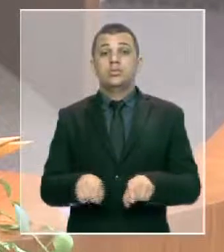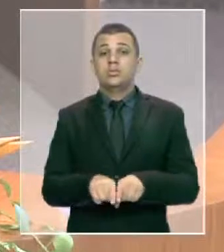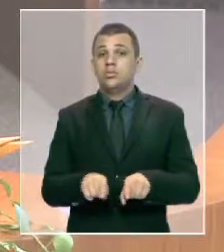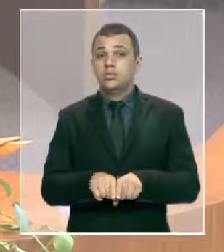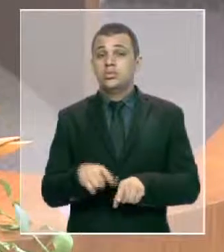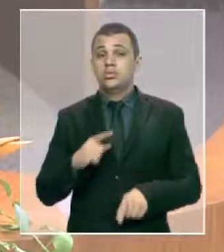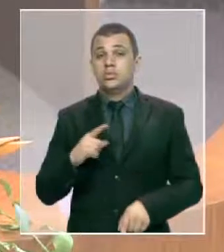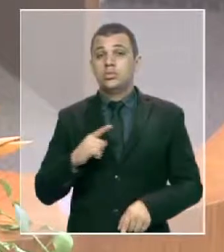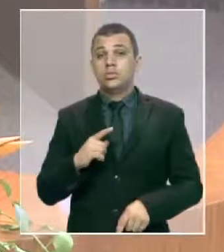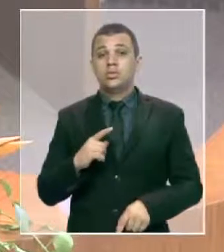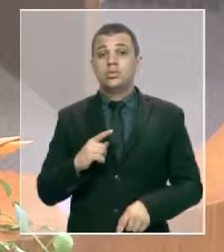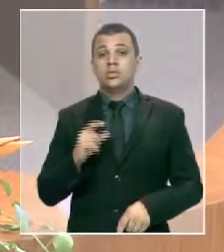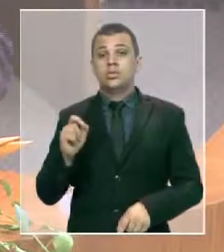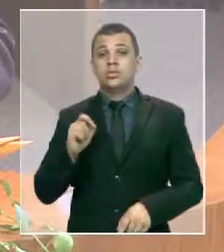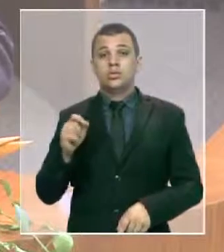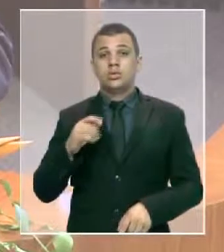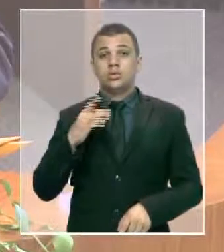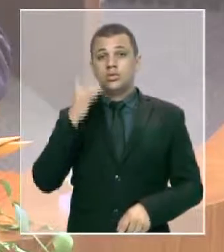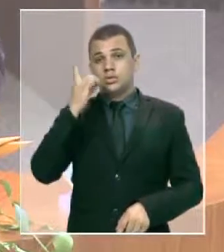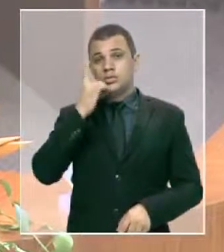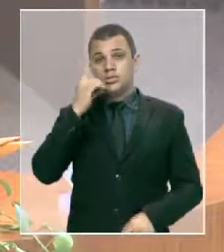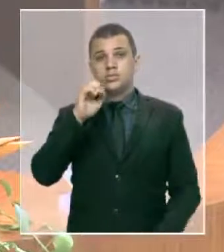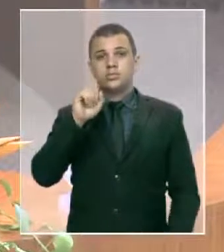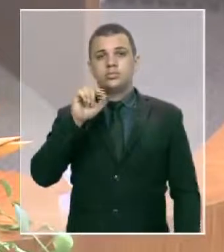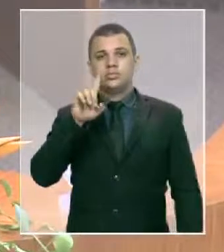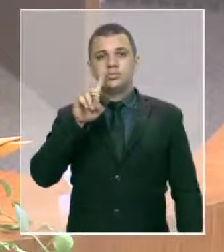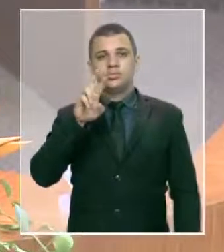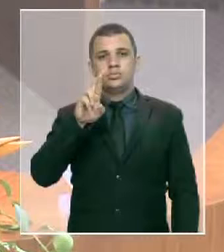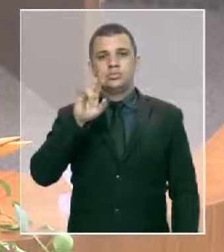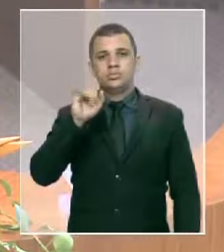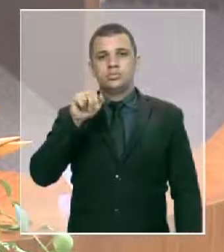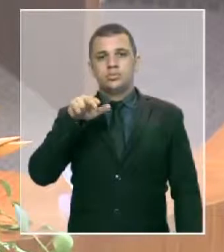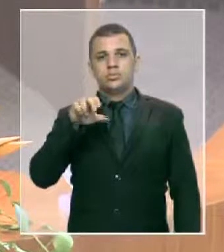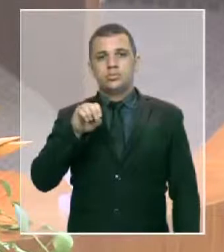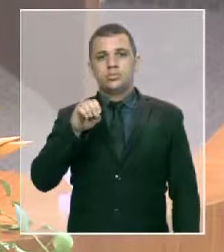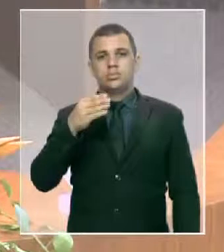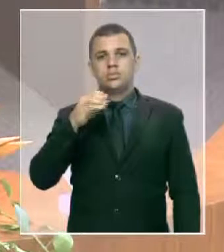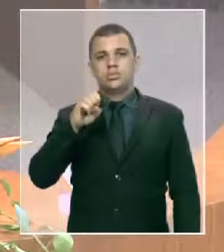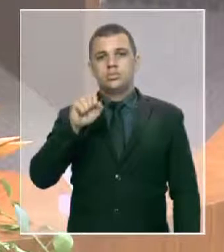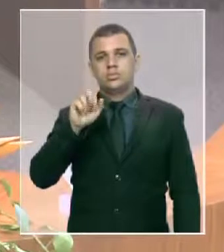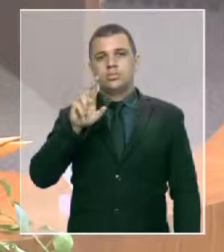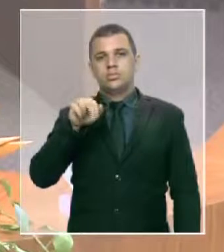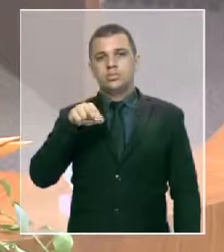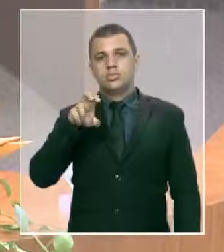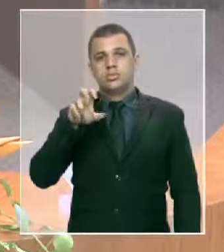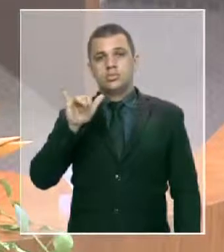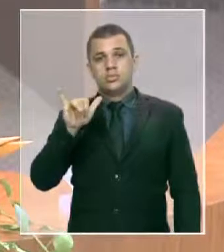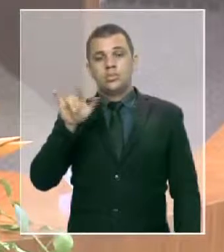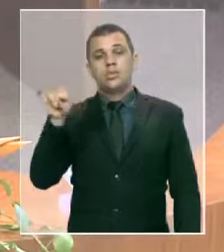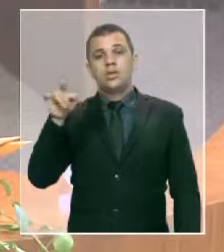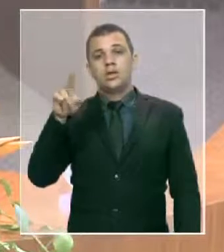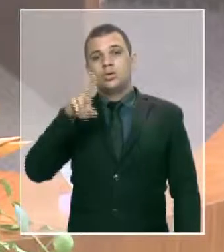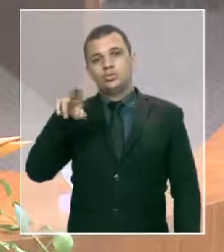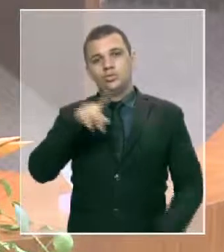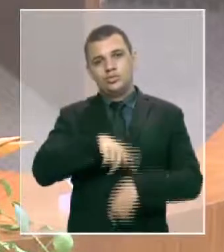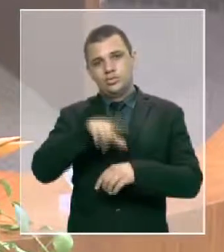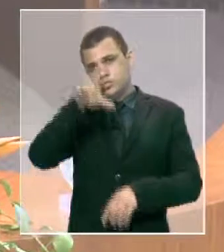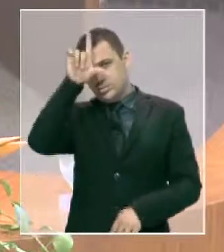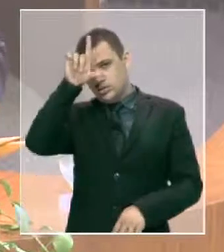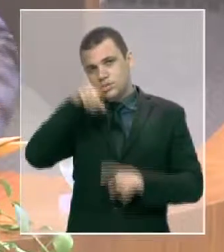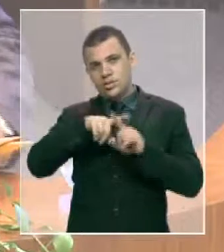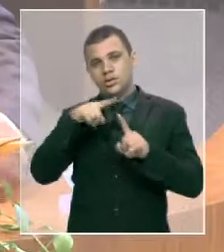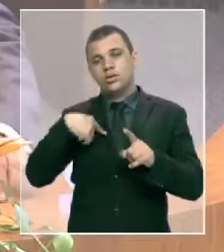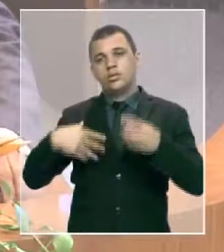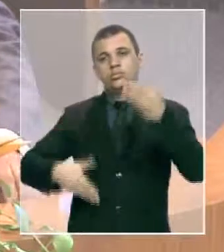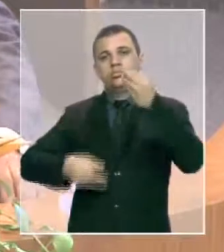pronunciamento do deputado Adriano Sarney, só que ele havia feito a utilização do tempo da liderança e não tivemos como fazer a